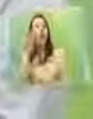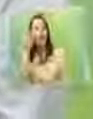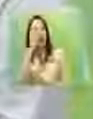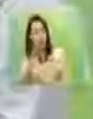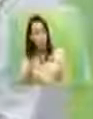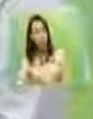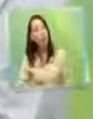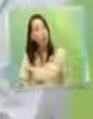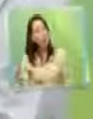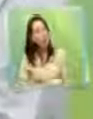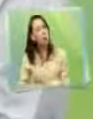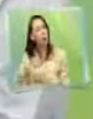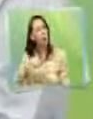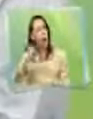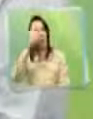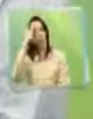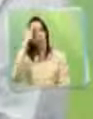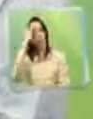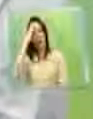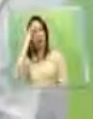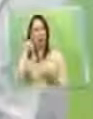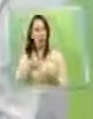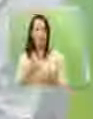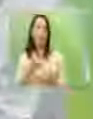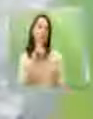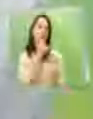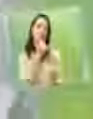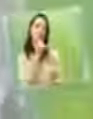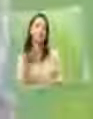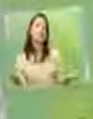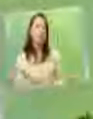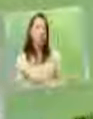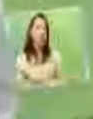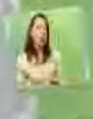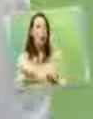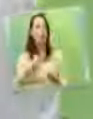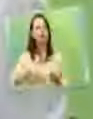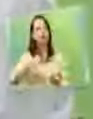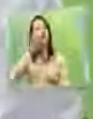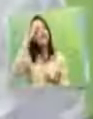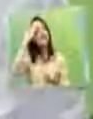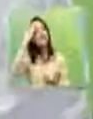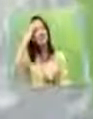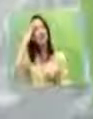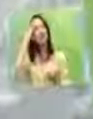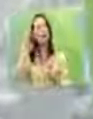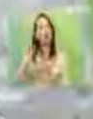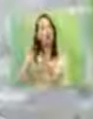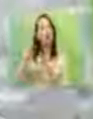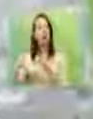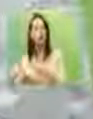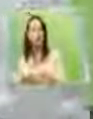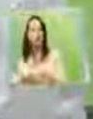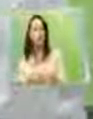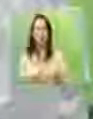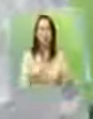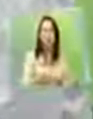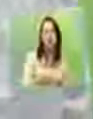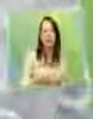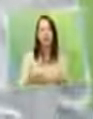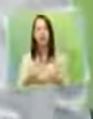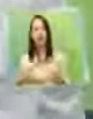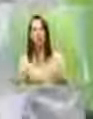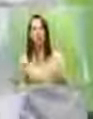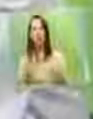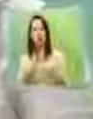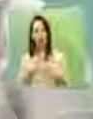dizer, hoje você dirige as suas demandas, né? Não é apenas